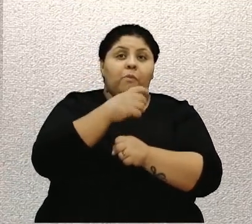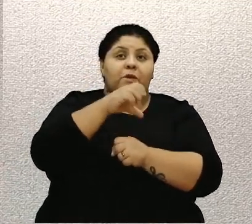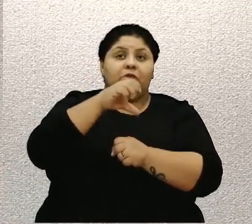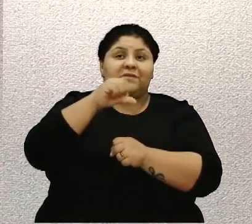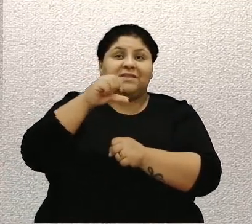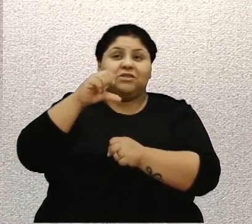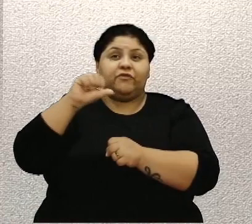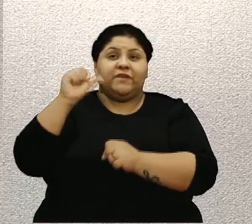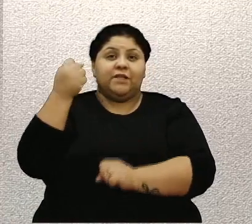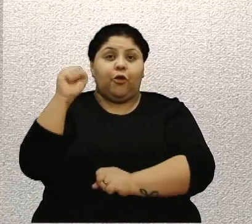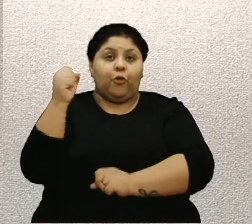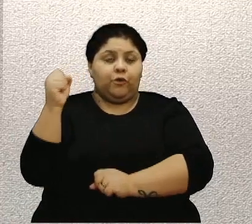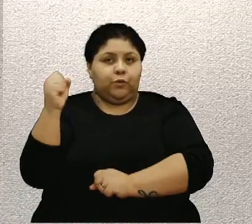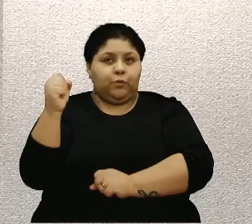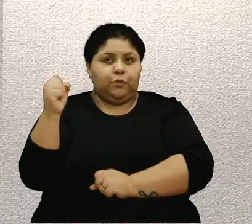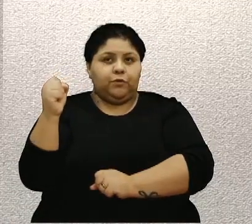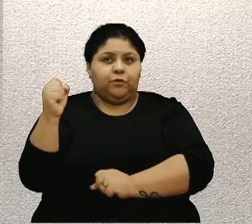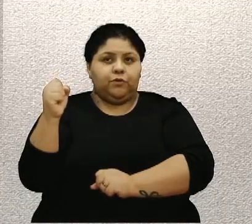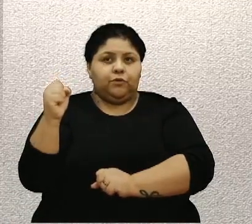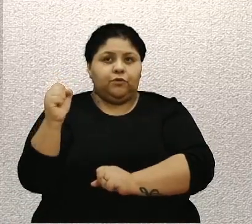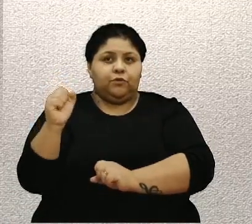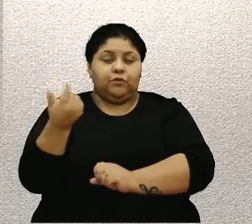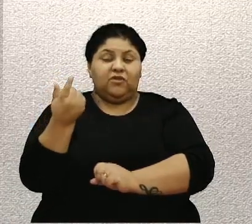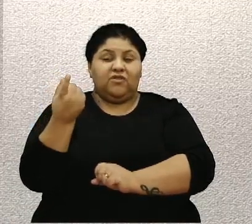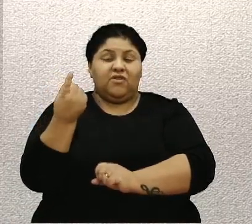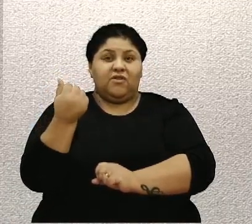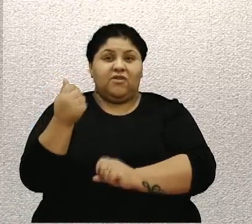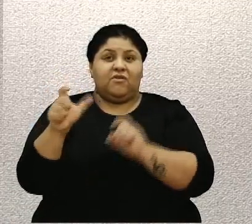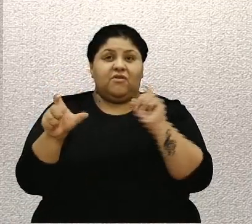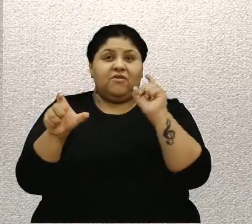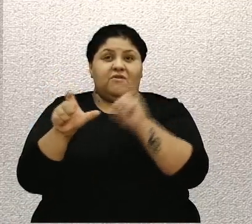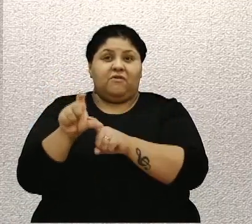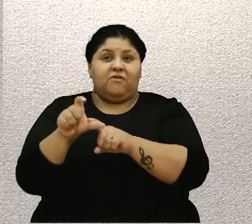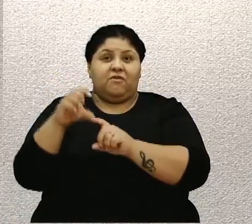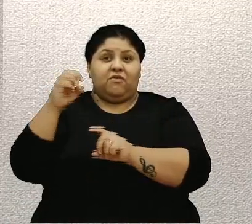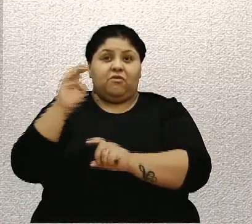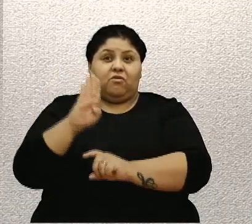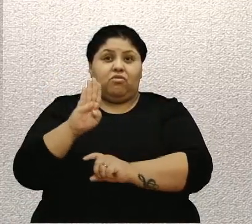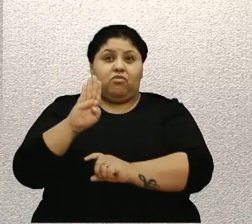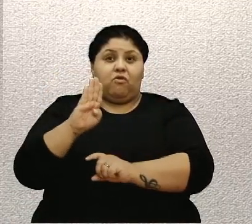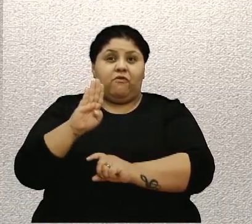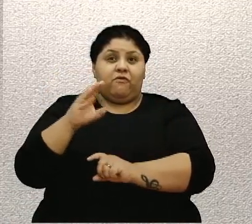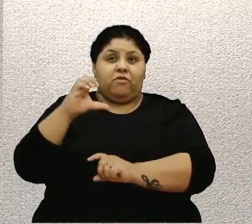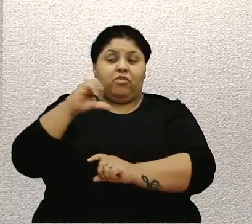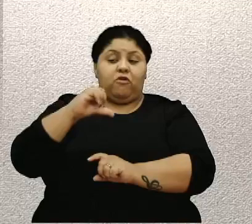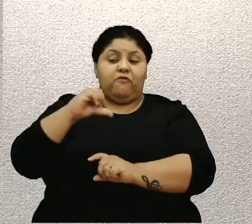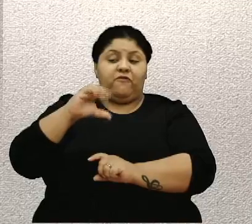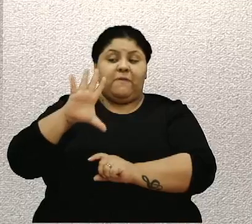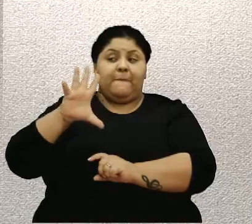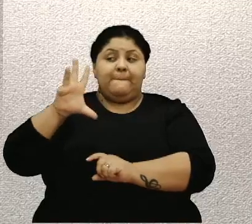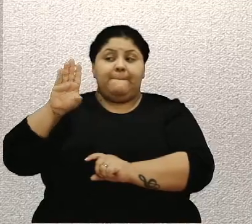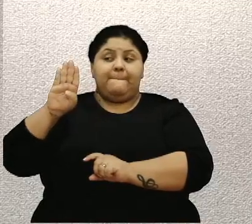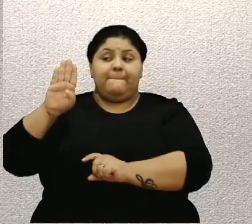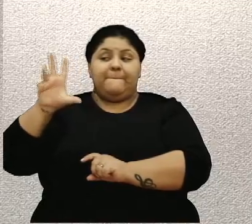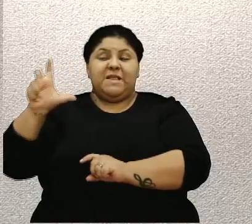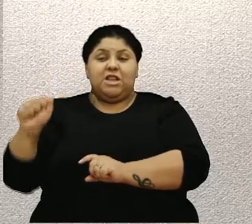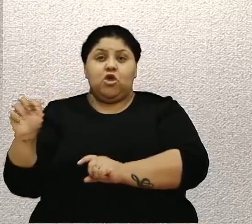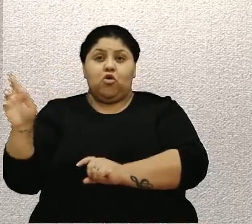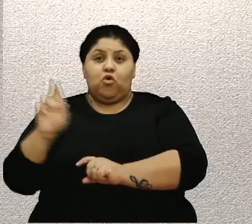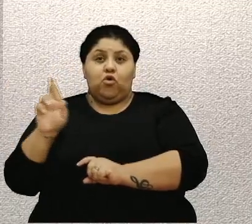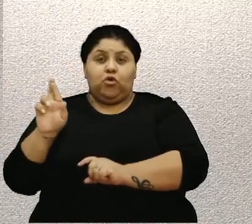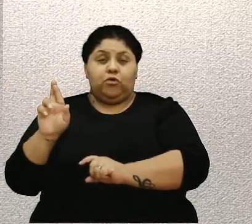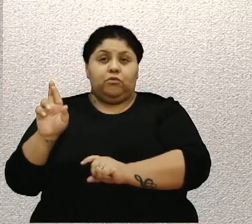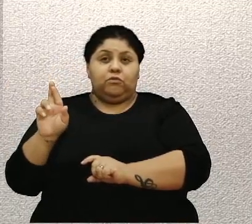1998. E o valor desta dívida era de 9 bilhões de reais.